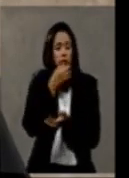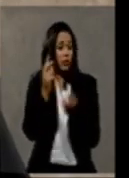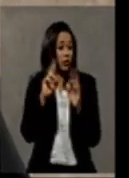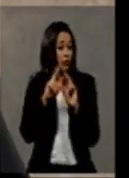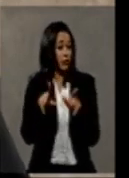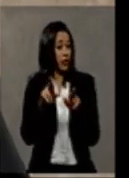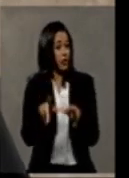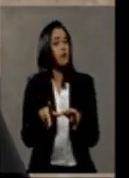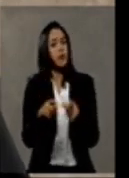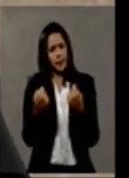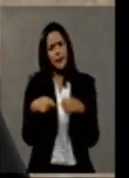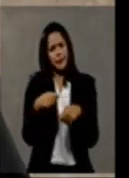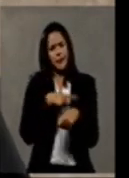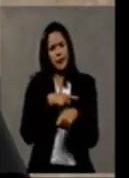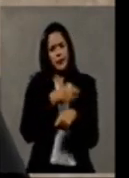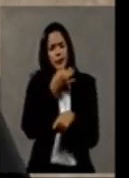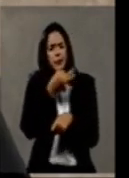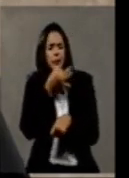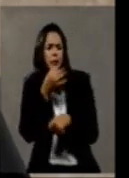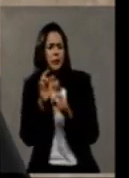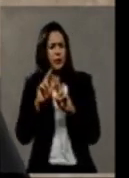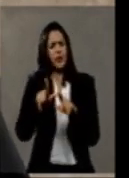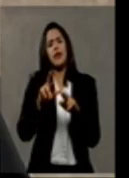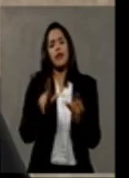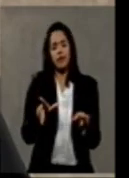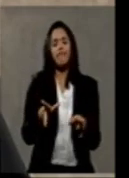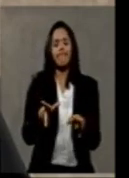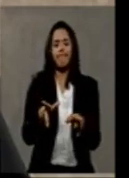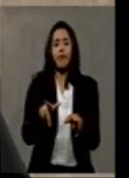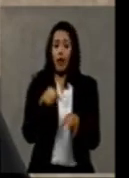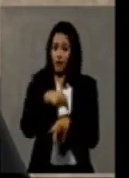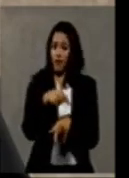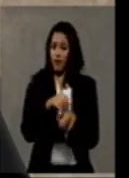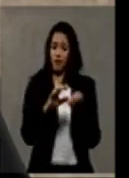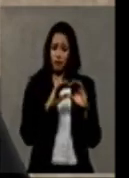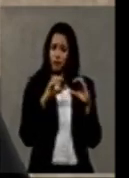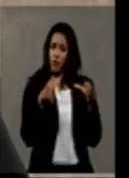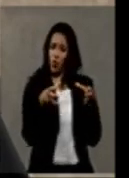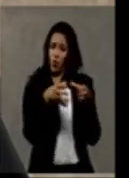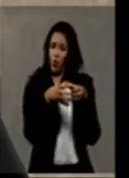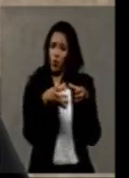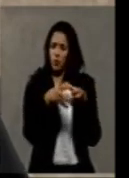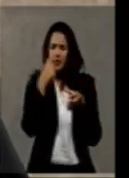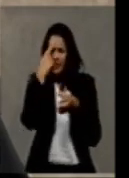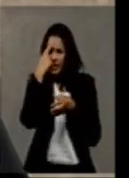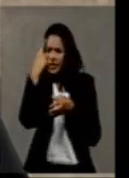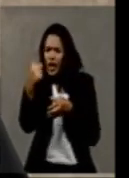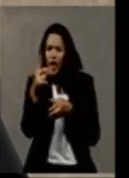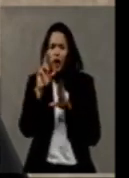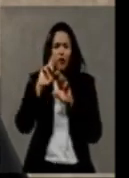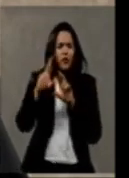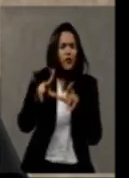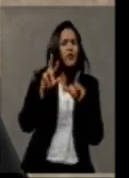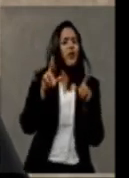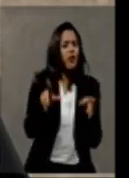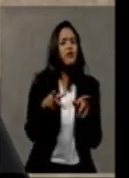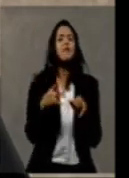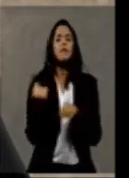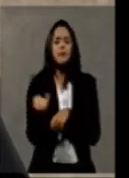digo até necessários esta é a razão de ser de um colegiado as idéias elas